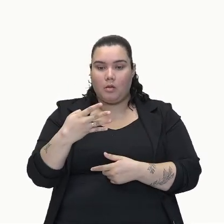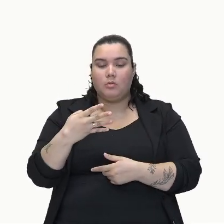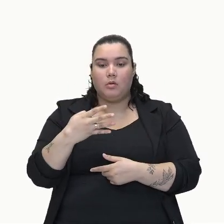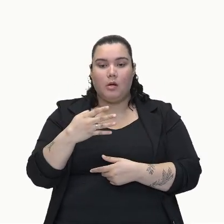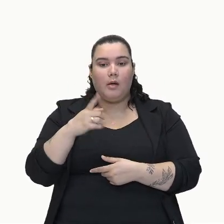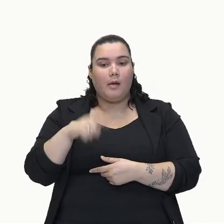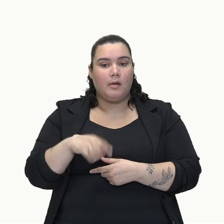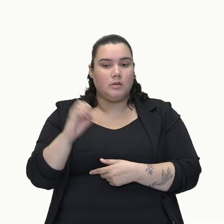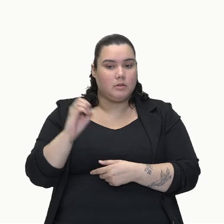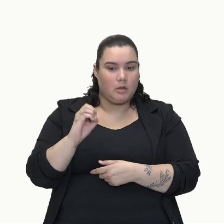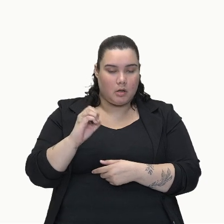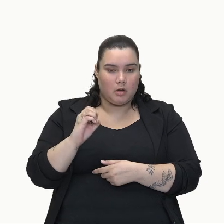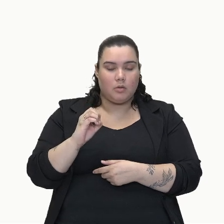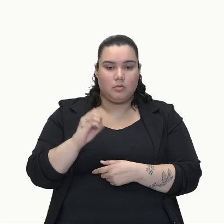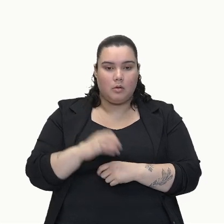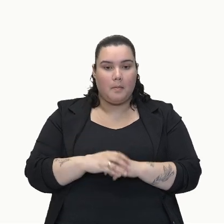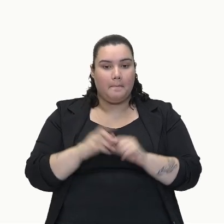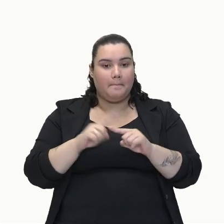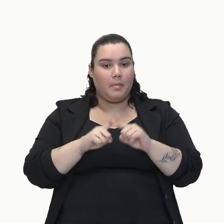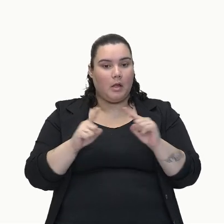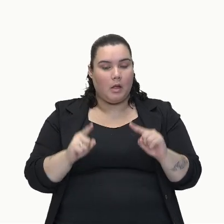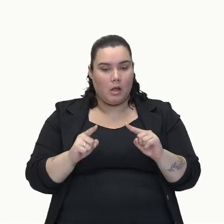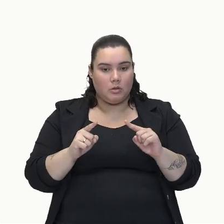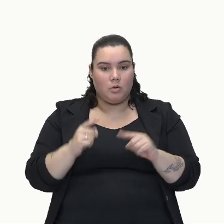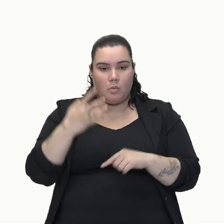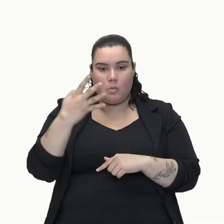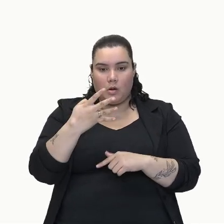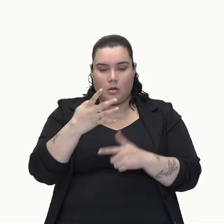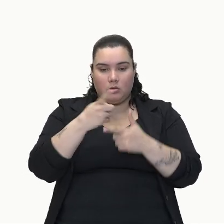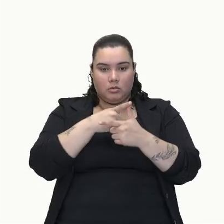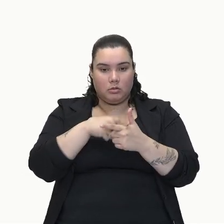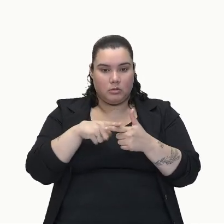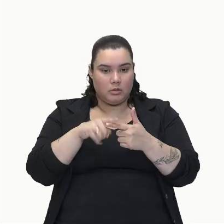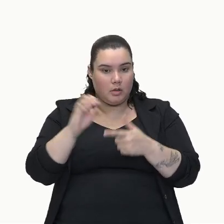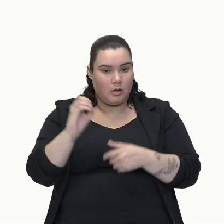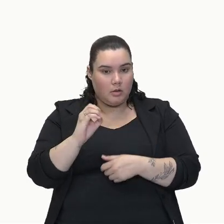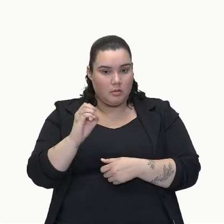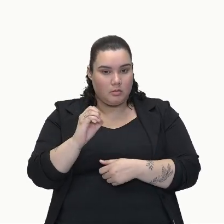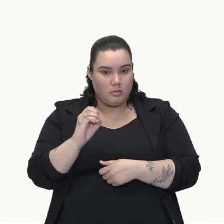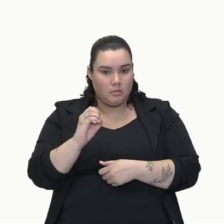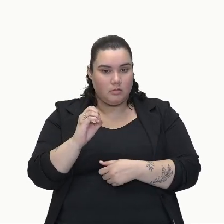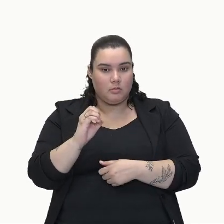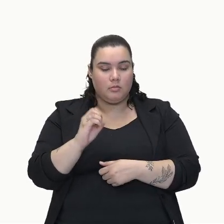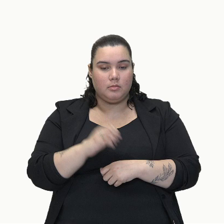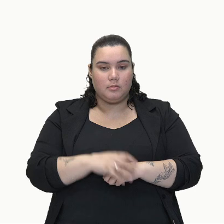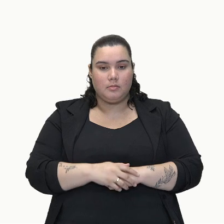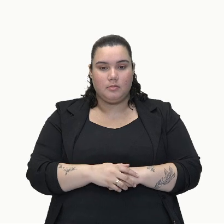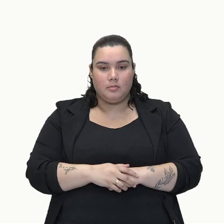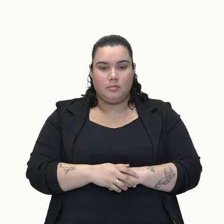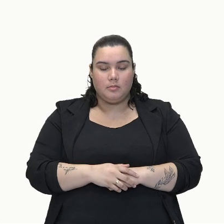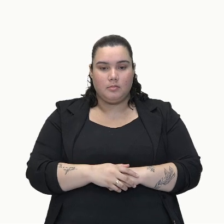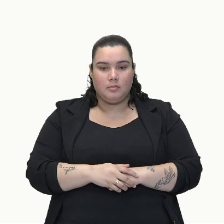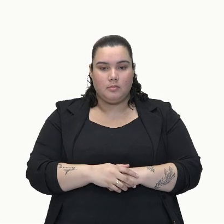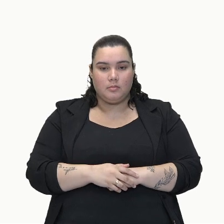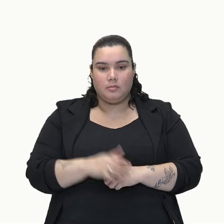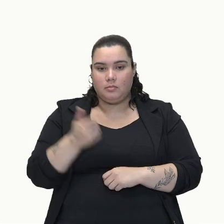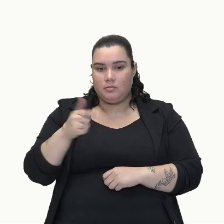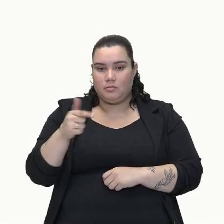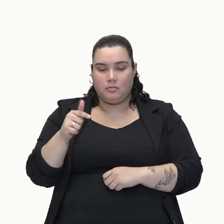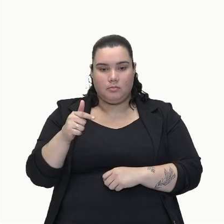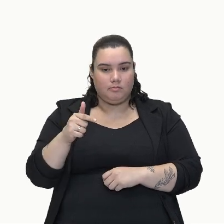é igual a 0, porém, 4 dividido por 0 não